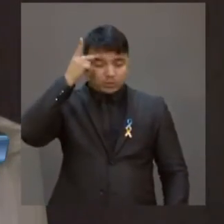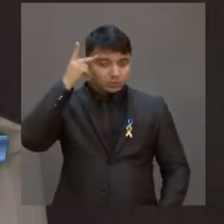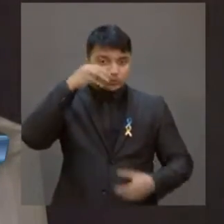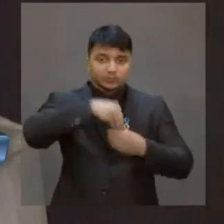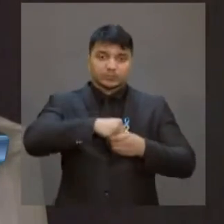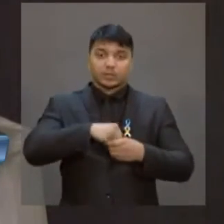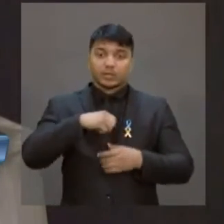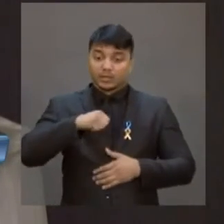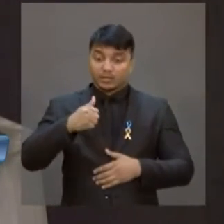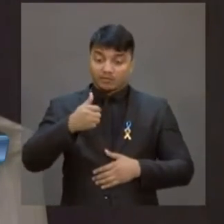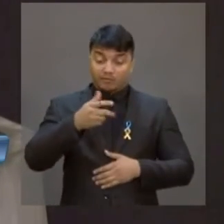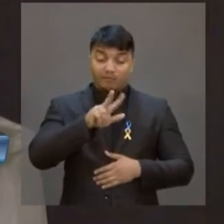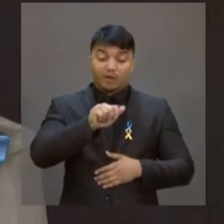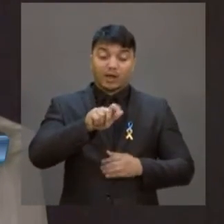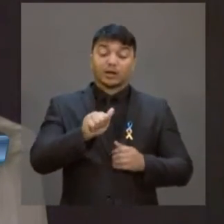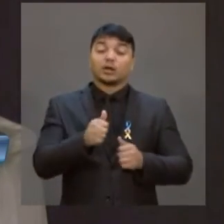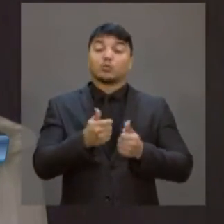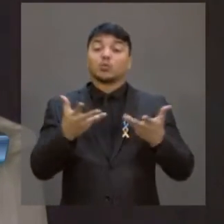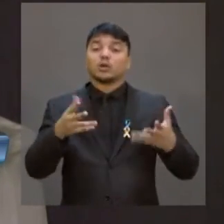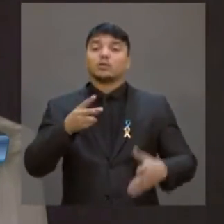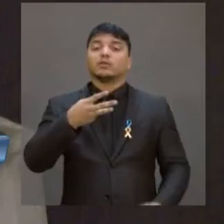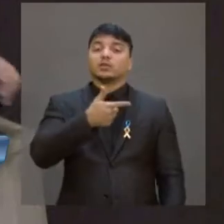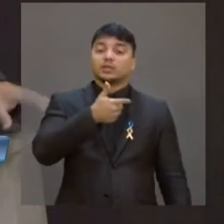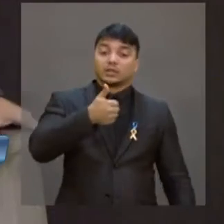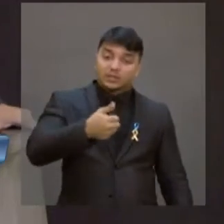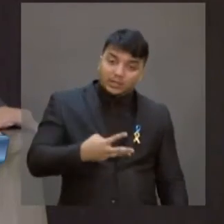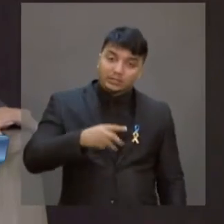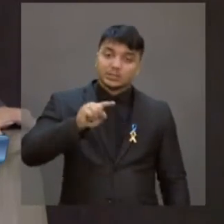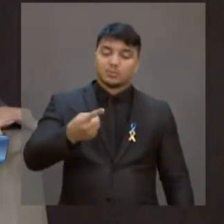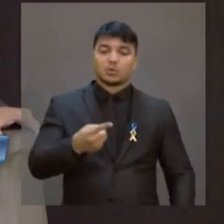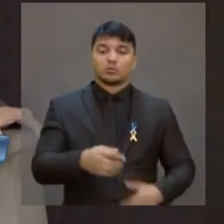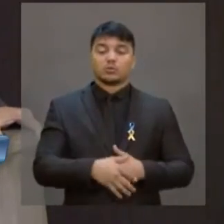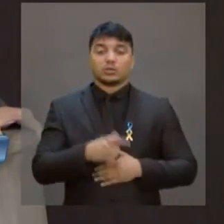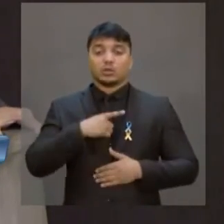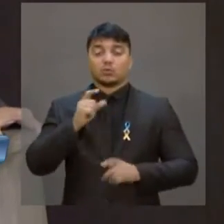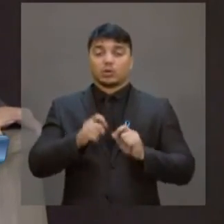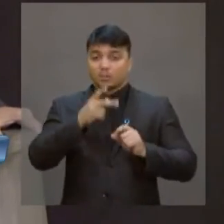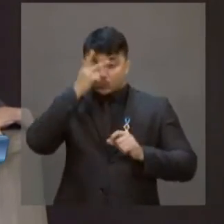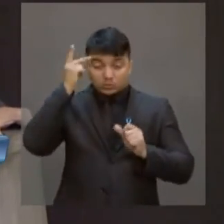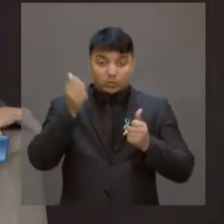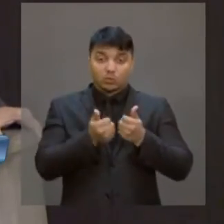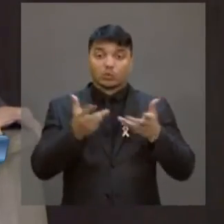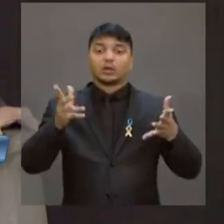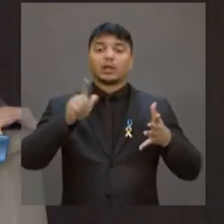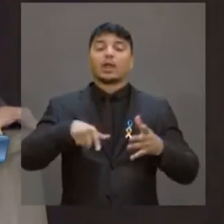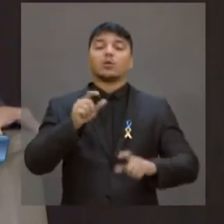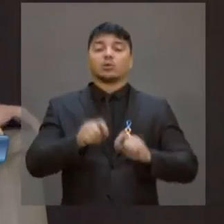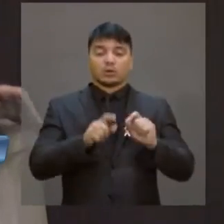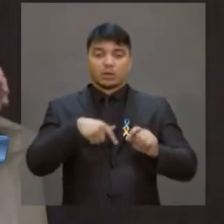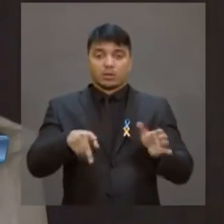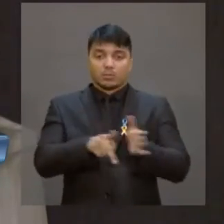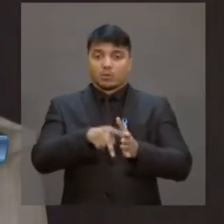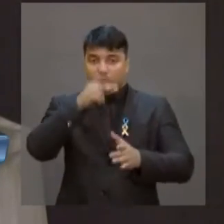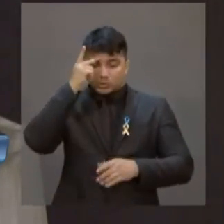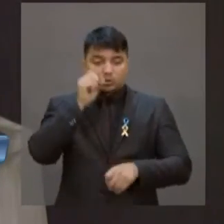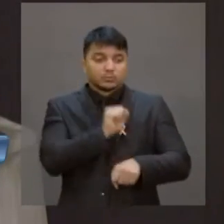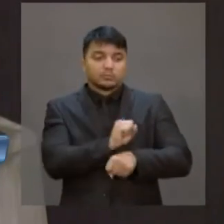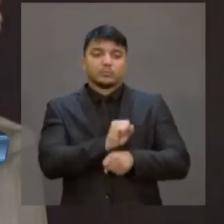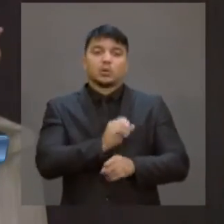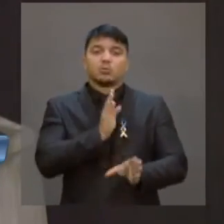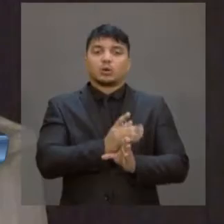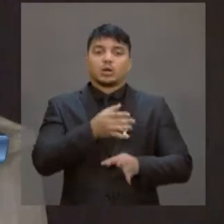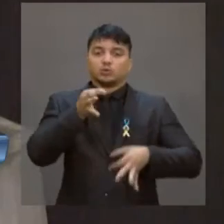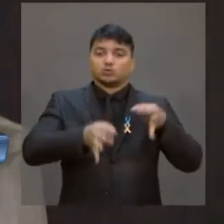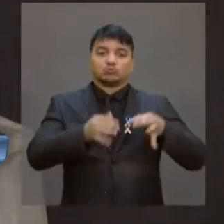13 mil vagas. Esses 29 mil internos, um grande número deles é de presos provisórios, porque não